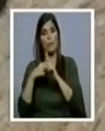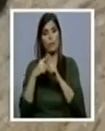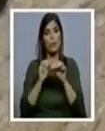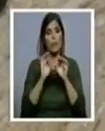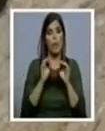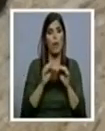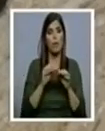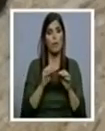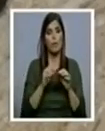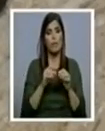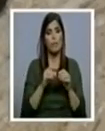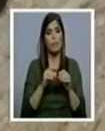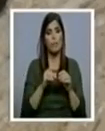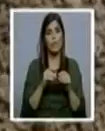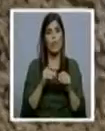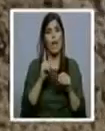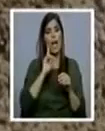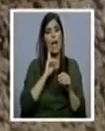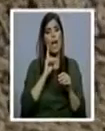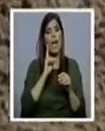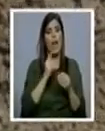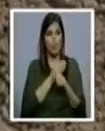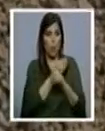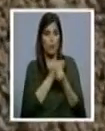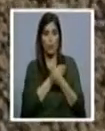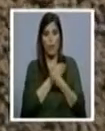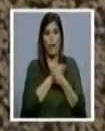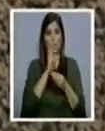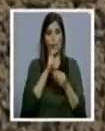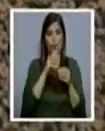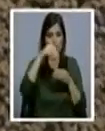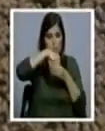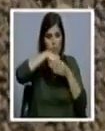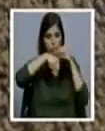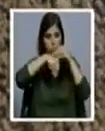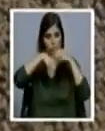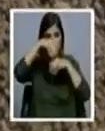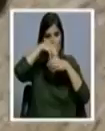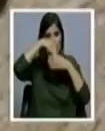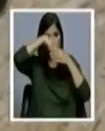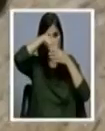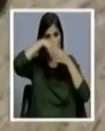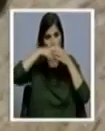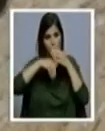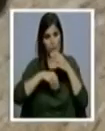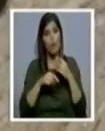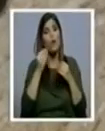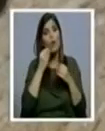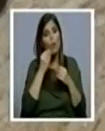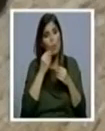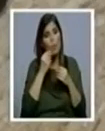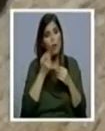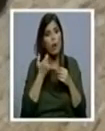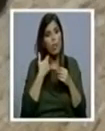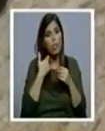como aquelas bonequinhas russas, as matrioscas, e percebermos como é que alterações no microhabitat